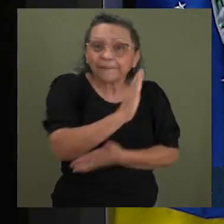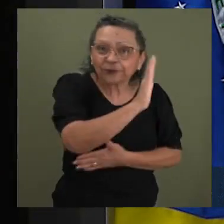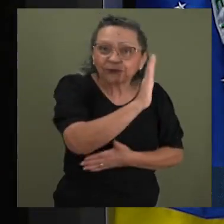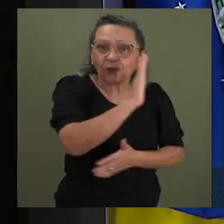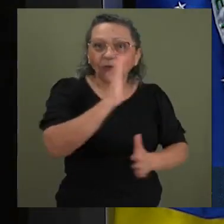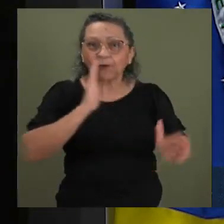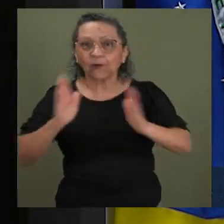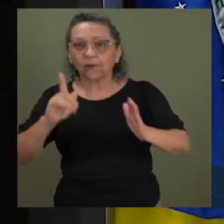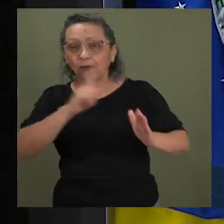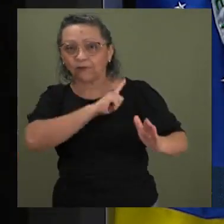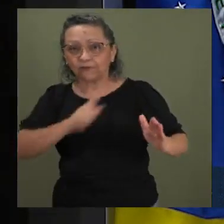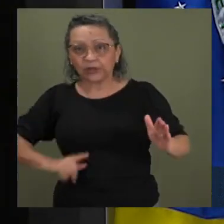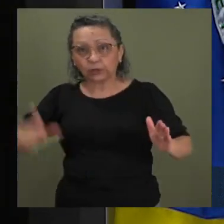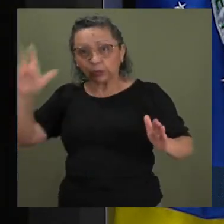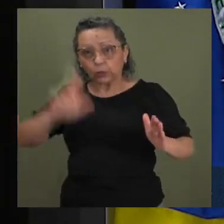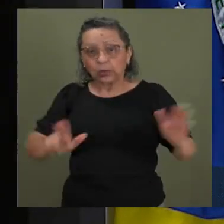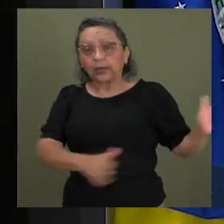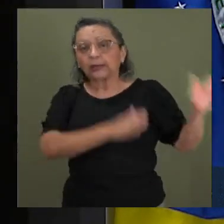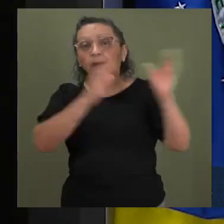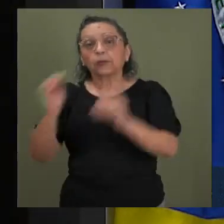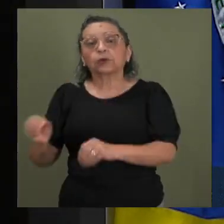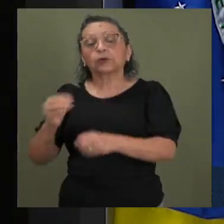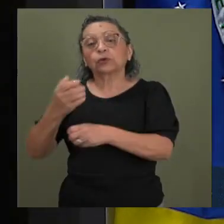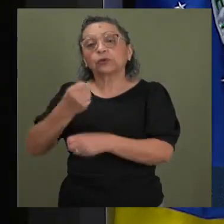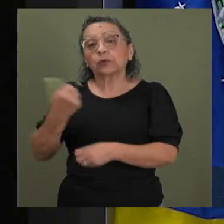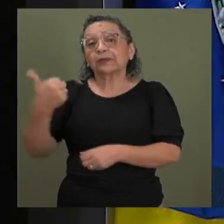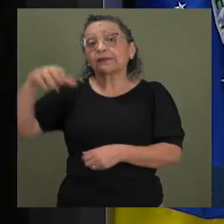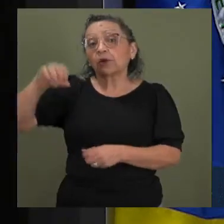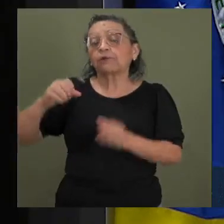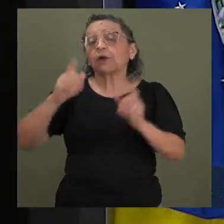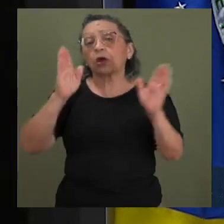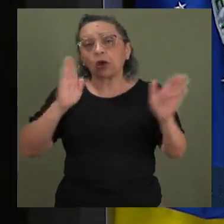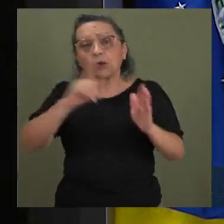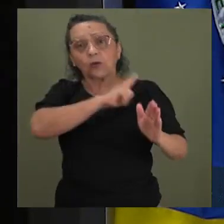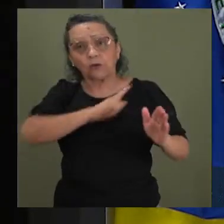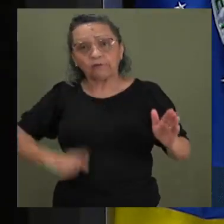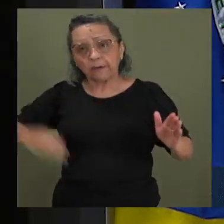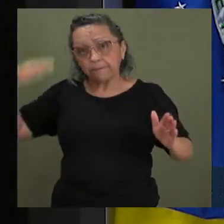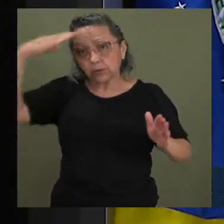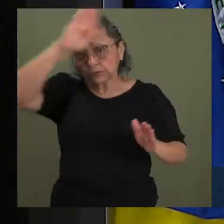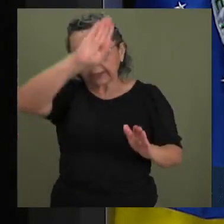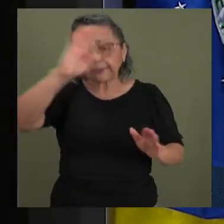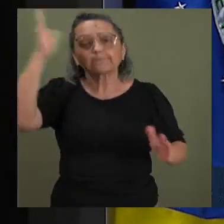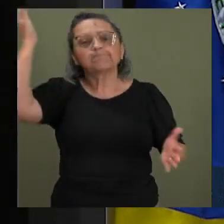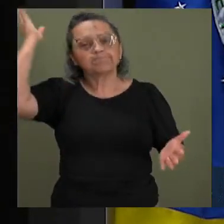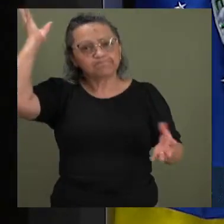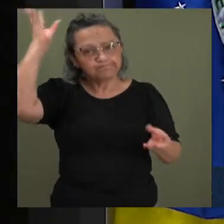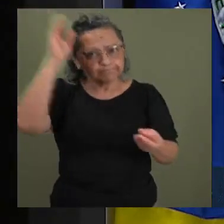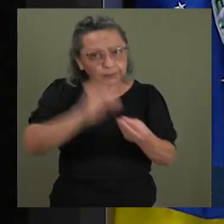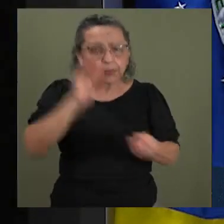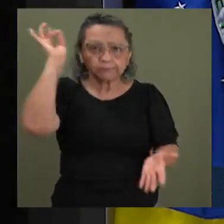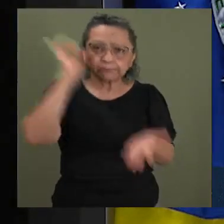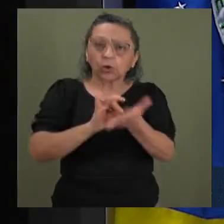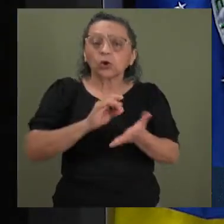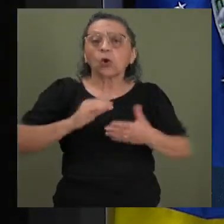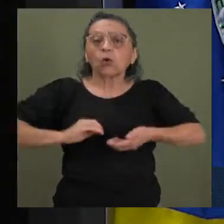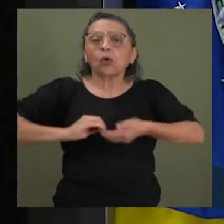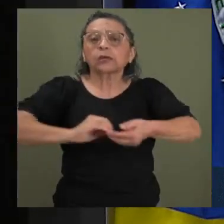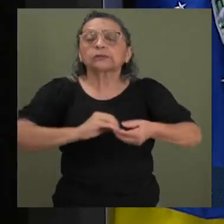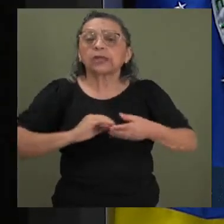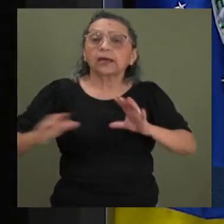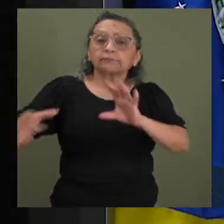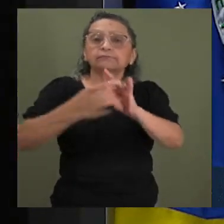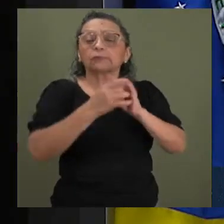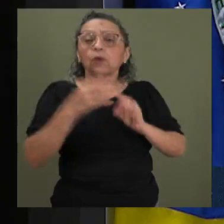em 2019 no governo Bolsonaro, demonstra que o Congresso está em boa sintonia com a vontade